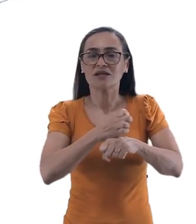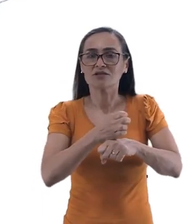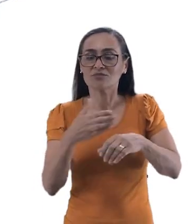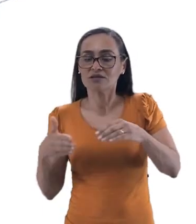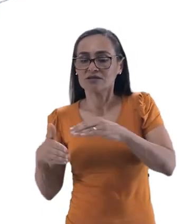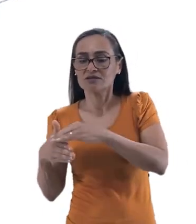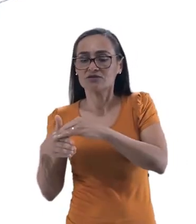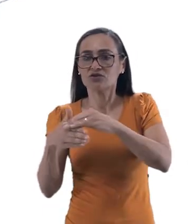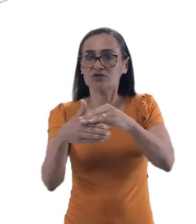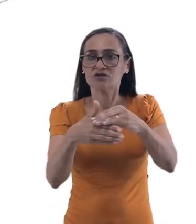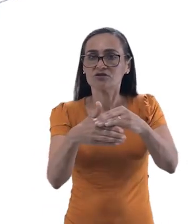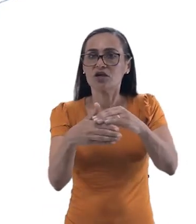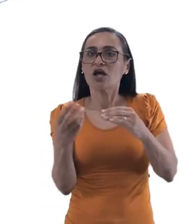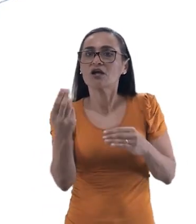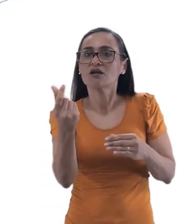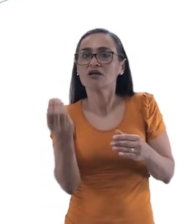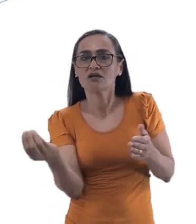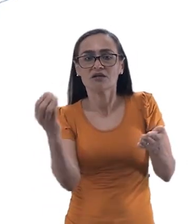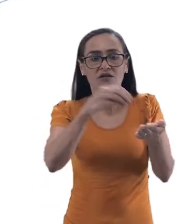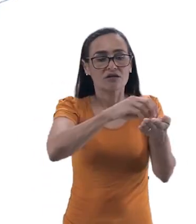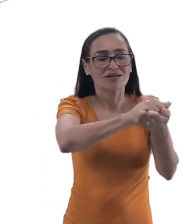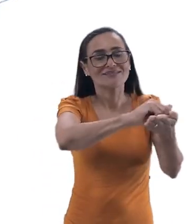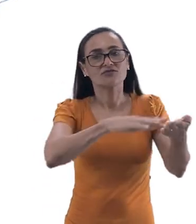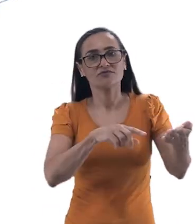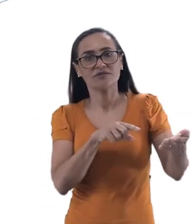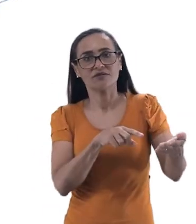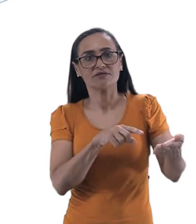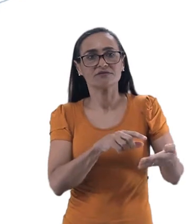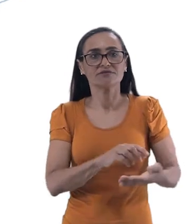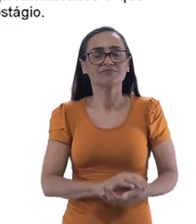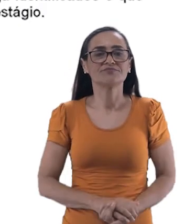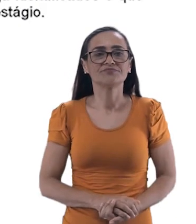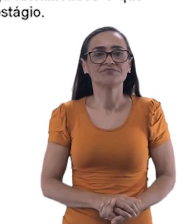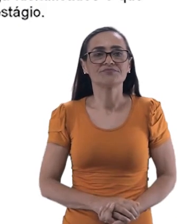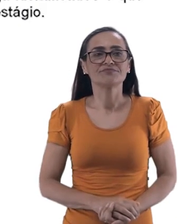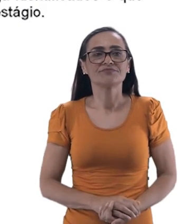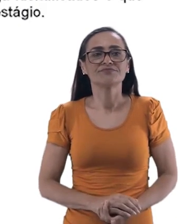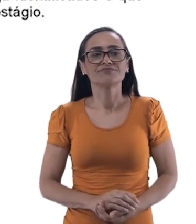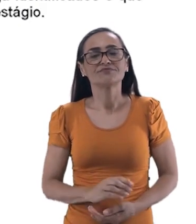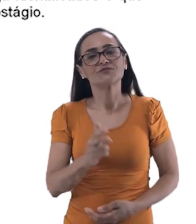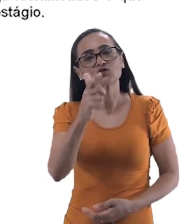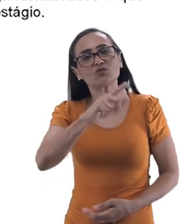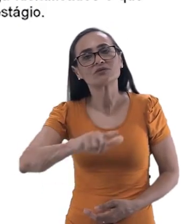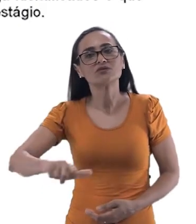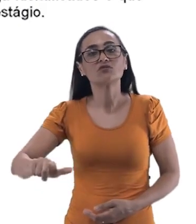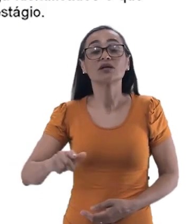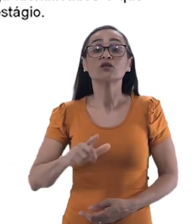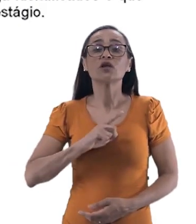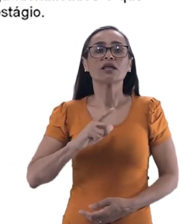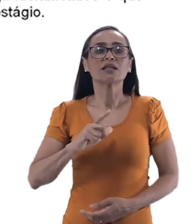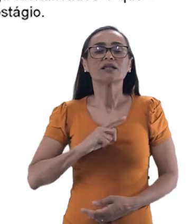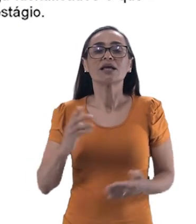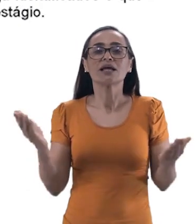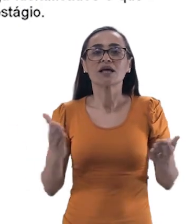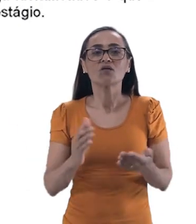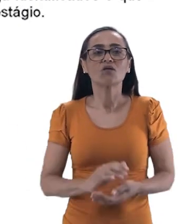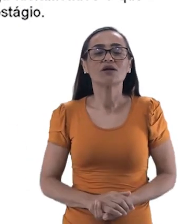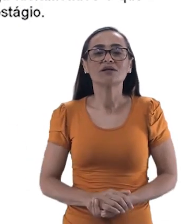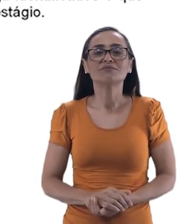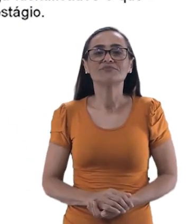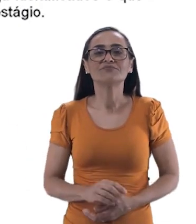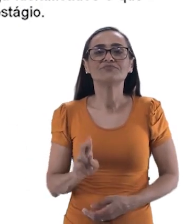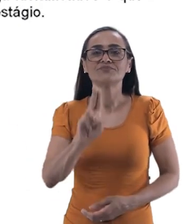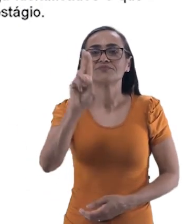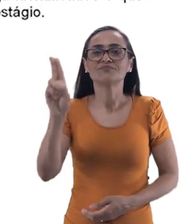estágio para direcionar os recursos às atividades. Passando mais à frente, nós temos agora